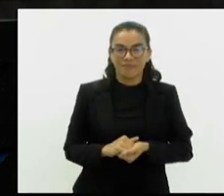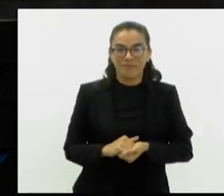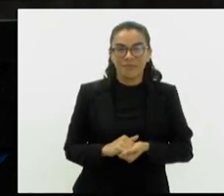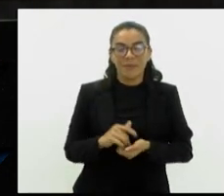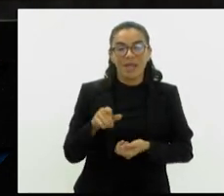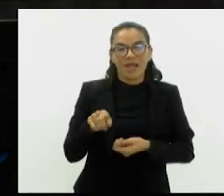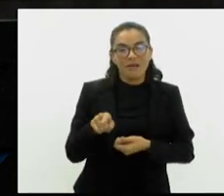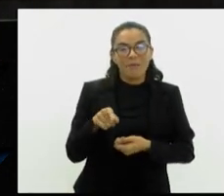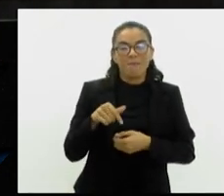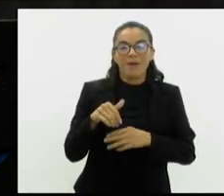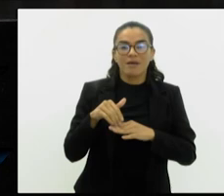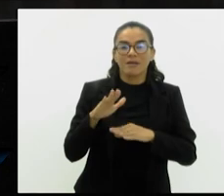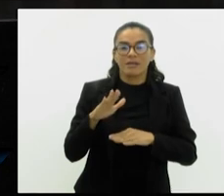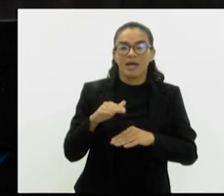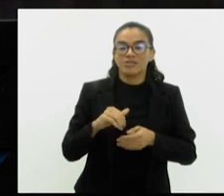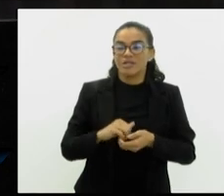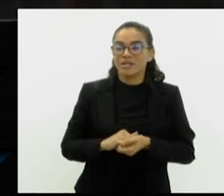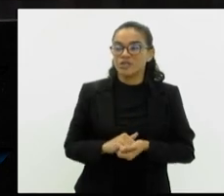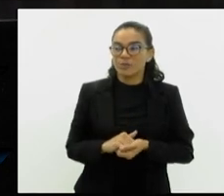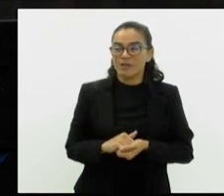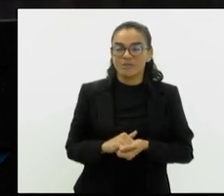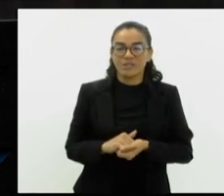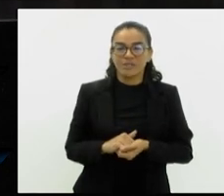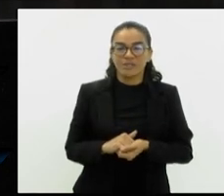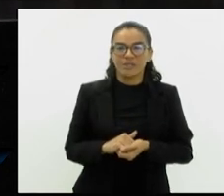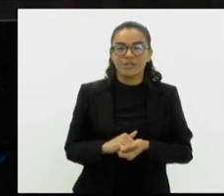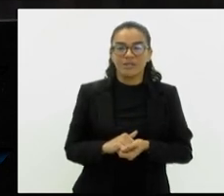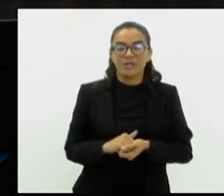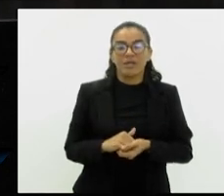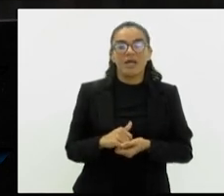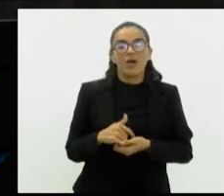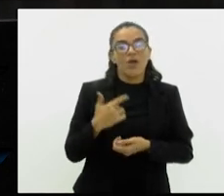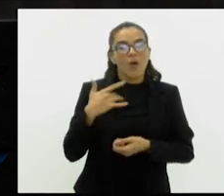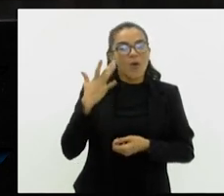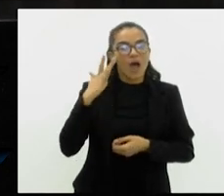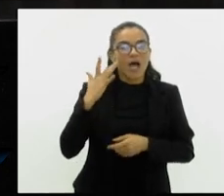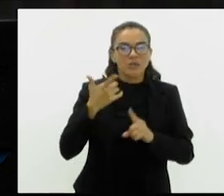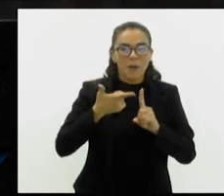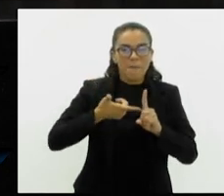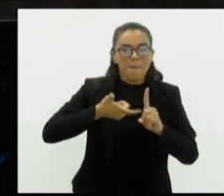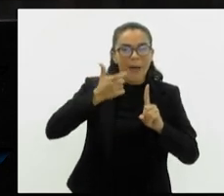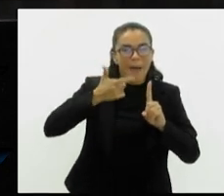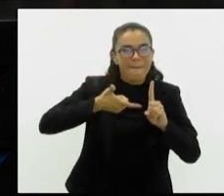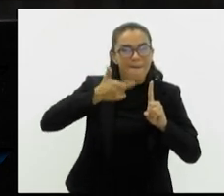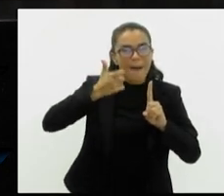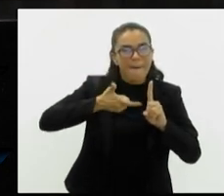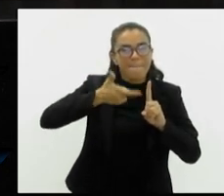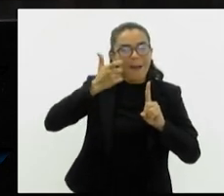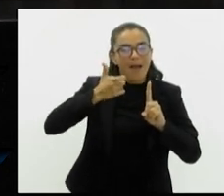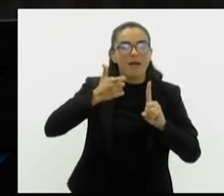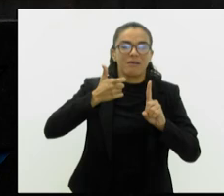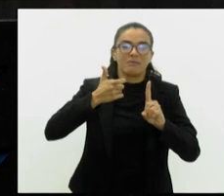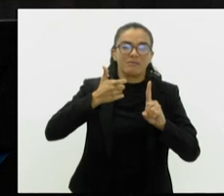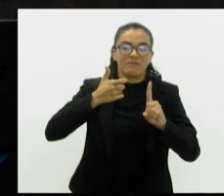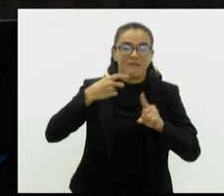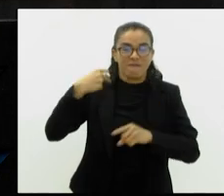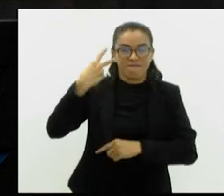a fundo eu acho que o assassinato Bárbaro da vereadora